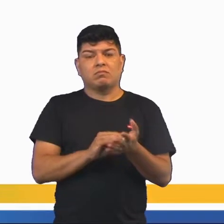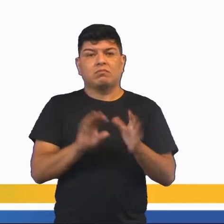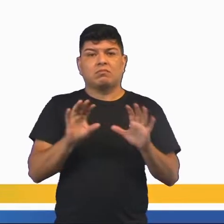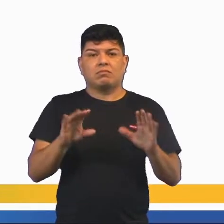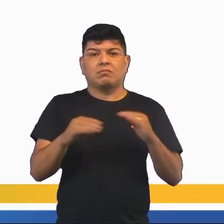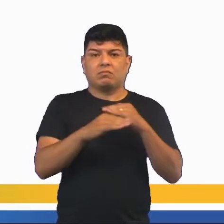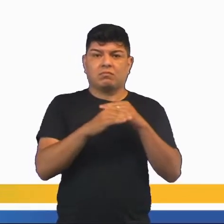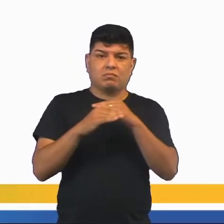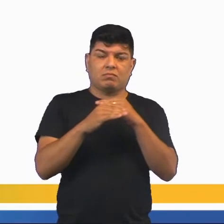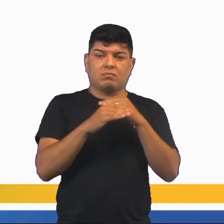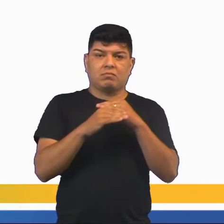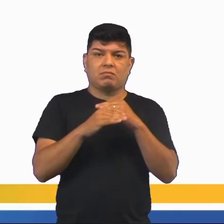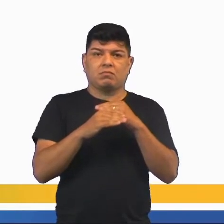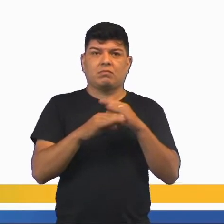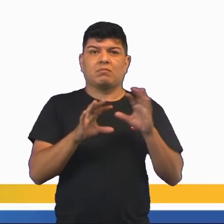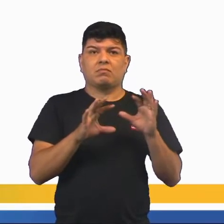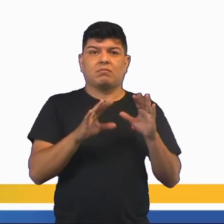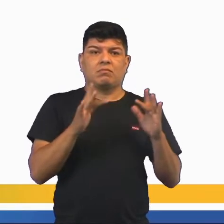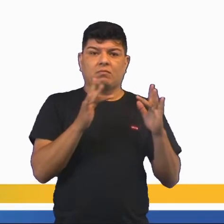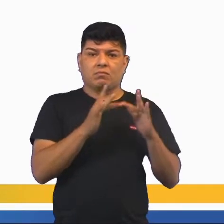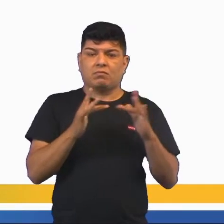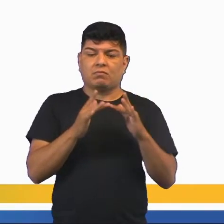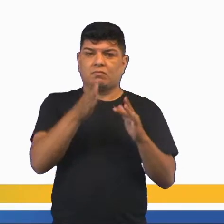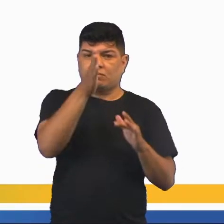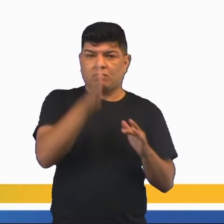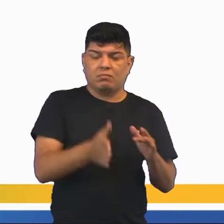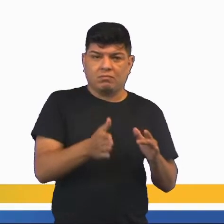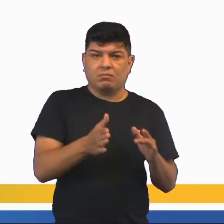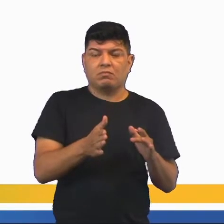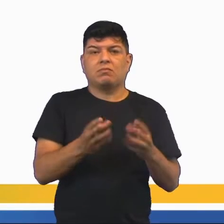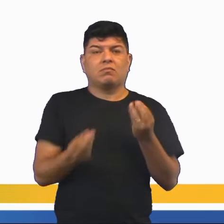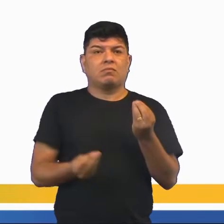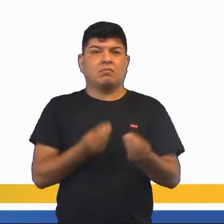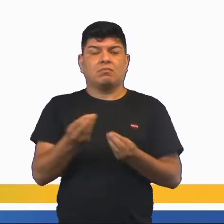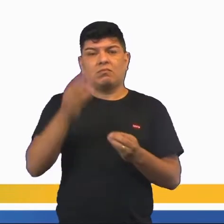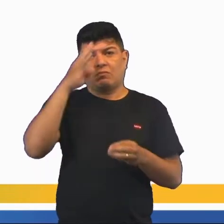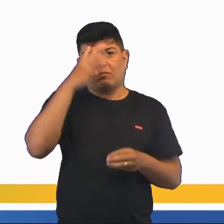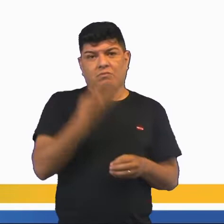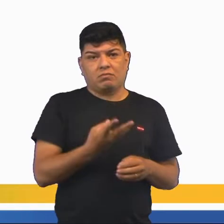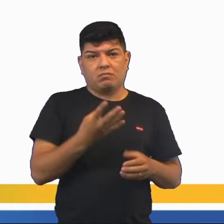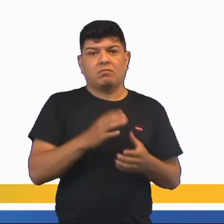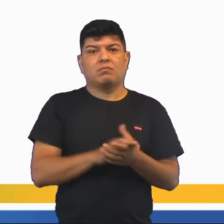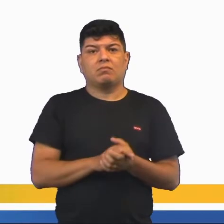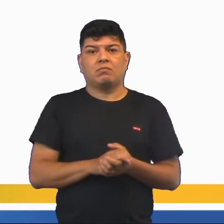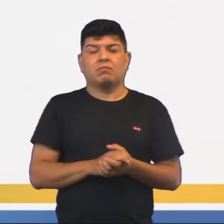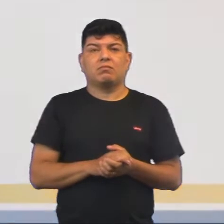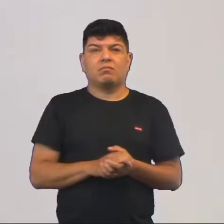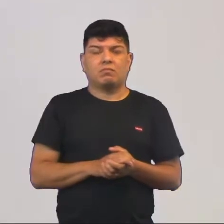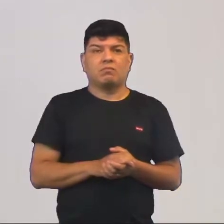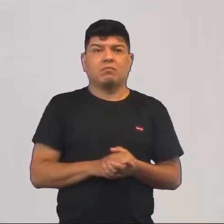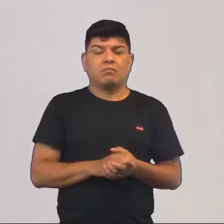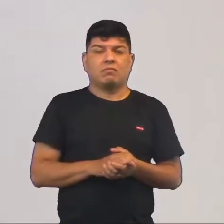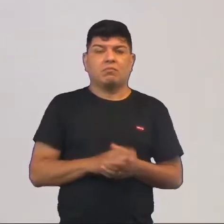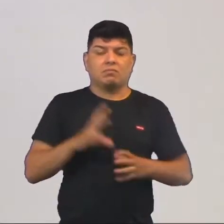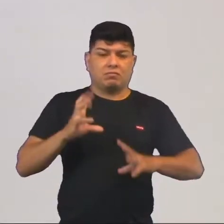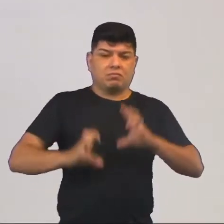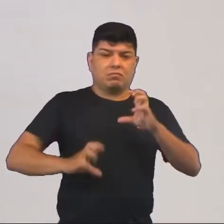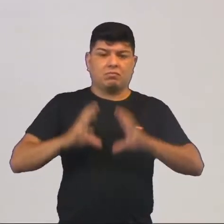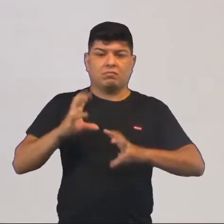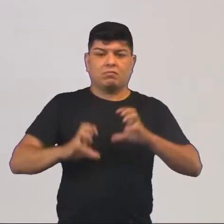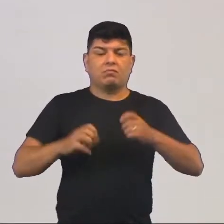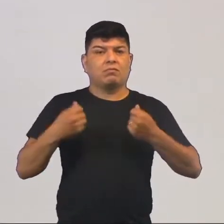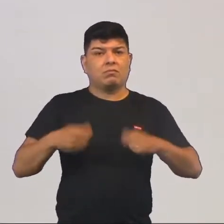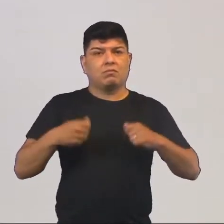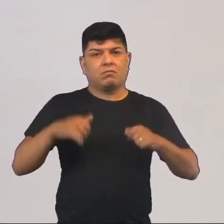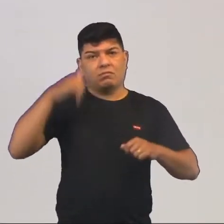intermediação isenta, contatos diretos entre as partes como solução de desarme. Então, os conflitos devem